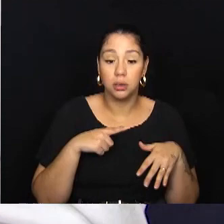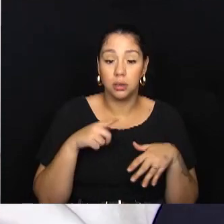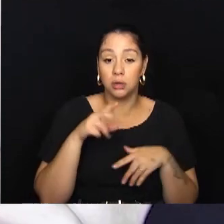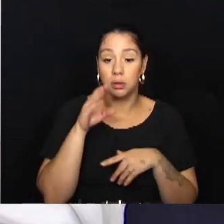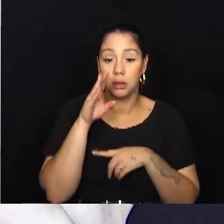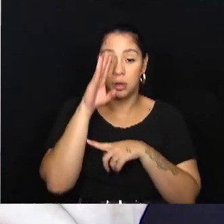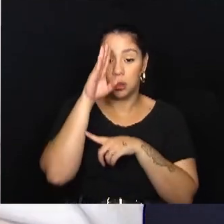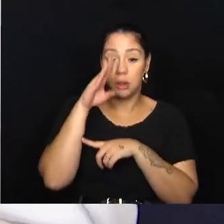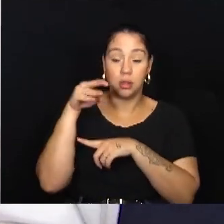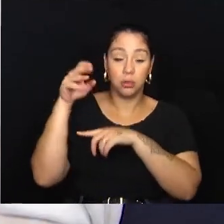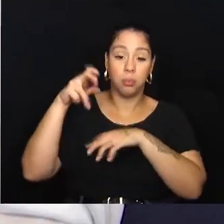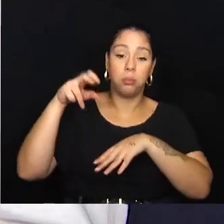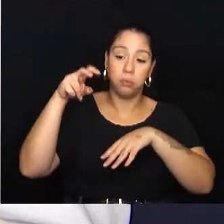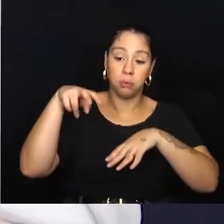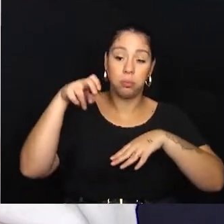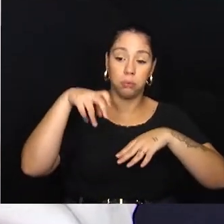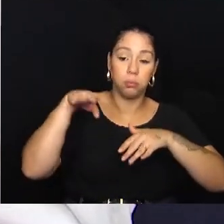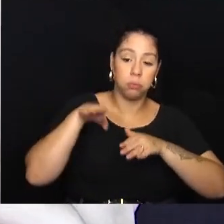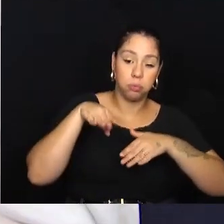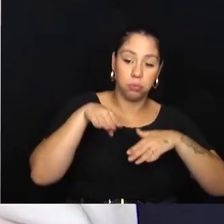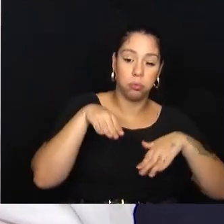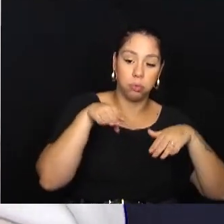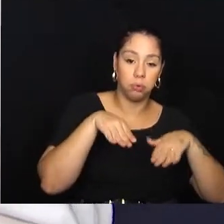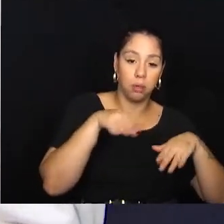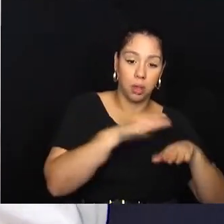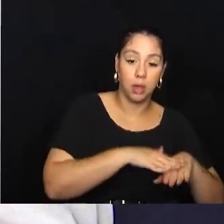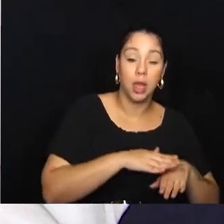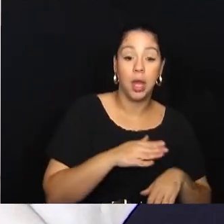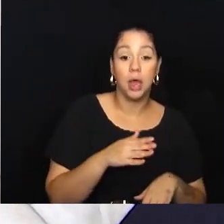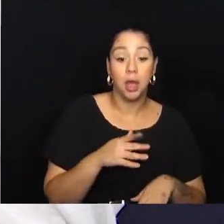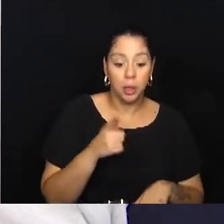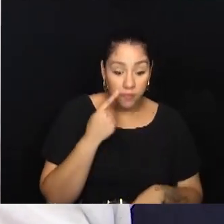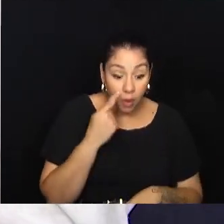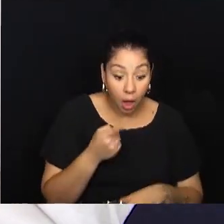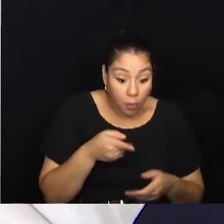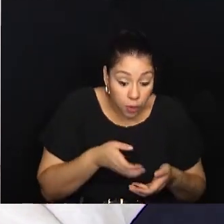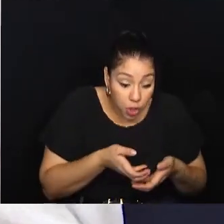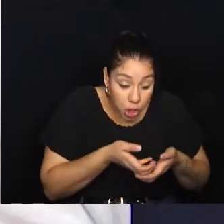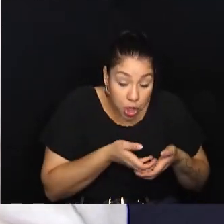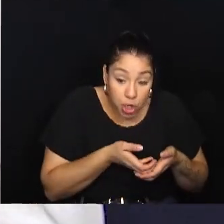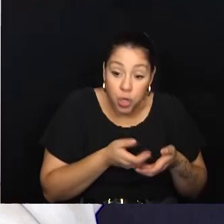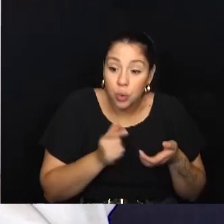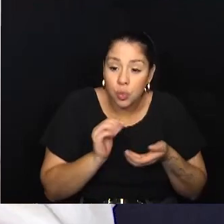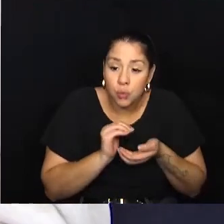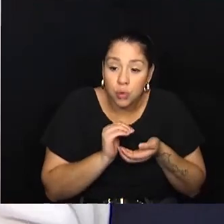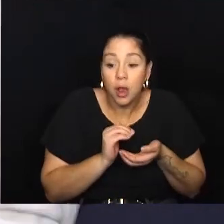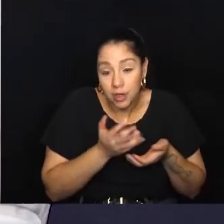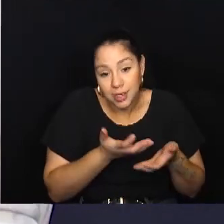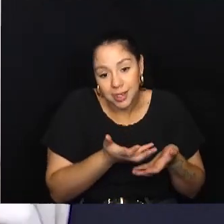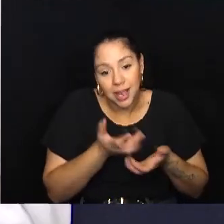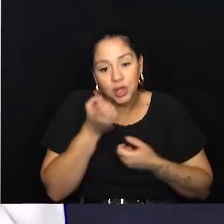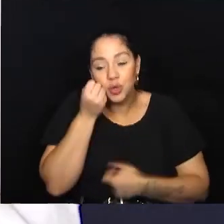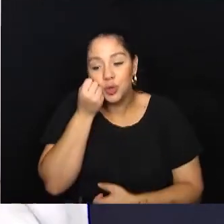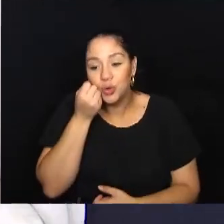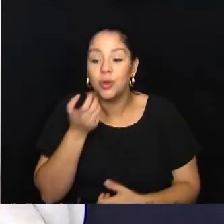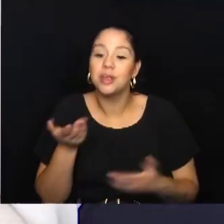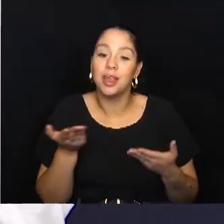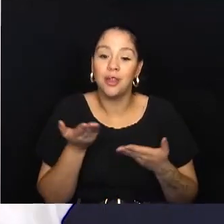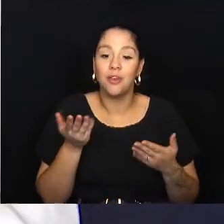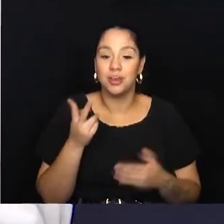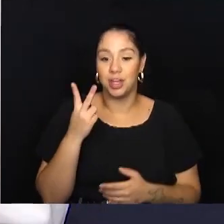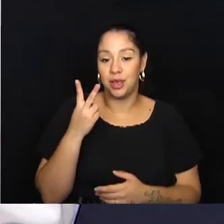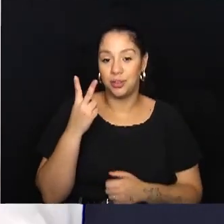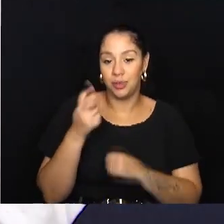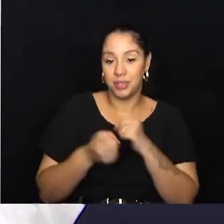simplesmente caiu planando no pé do meu avô. E ele se solidarizou, vendo que era um filhotinho pequenininho, e decidiu